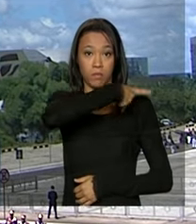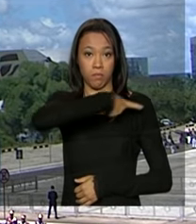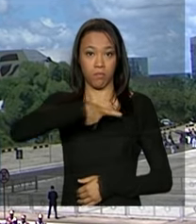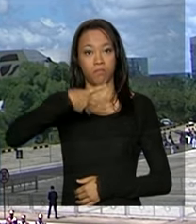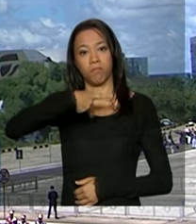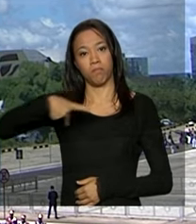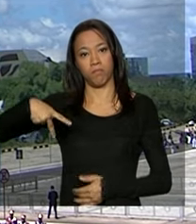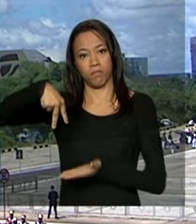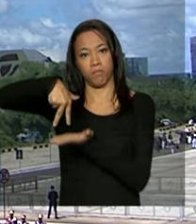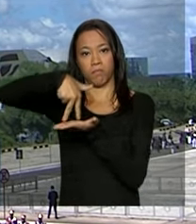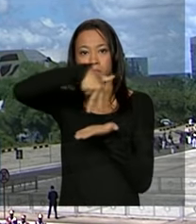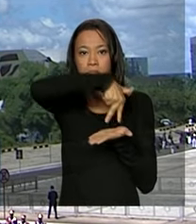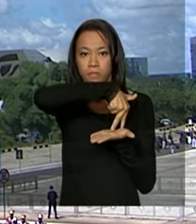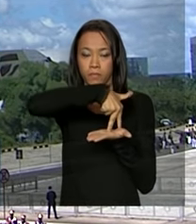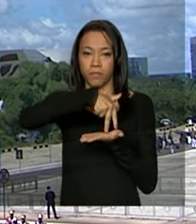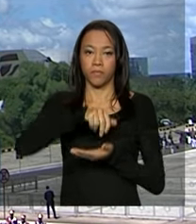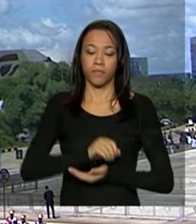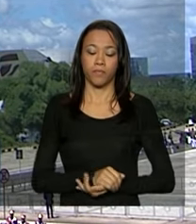presidentas.